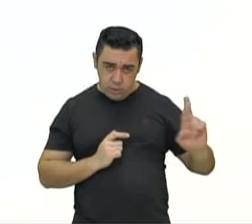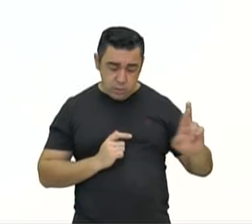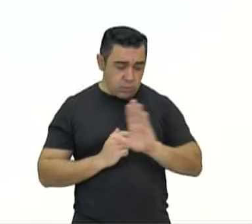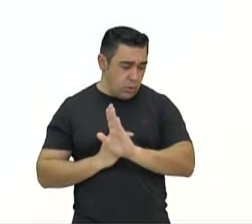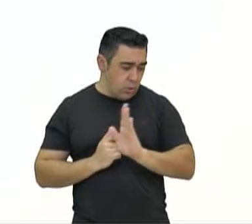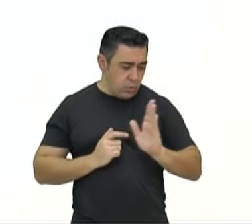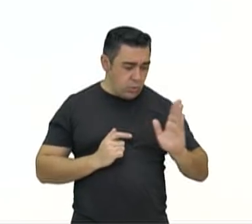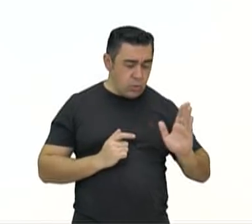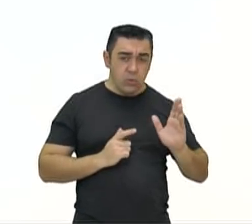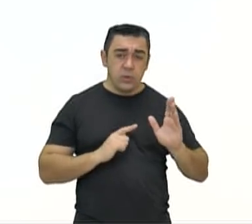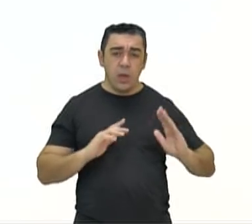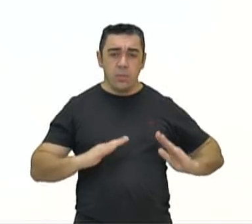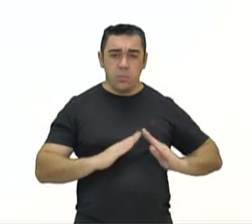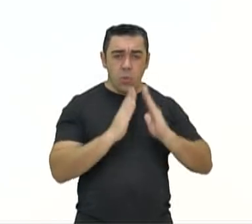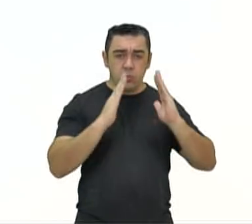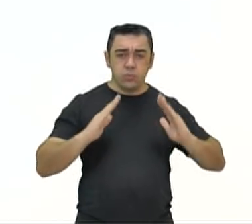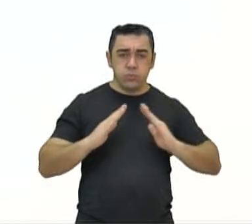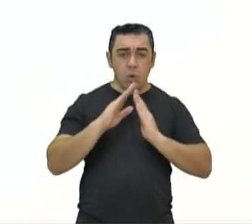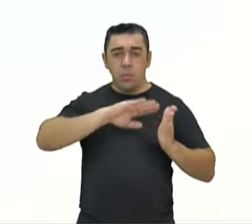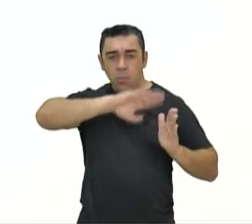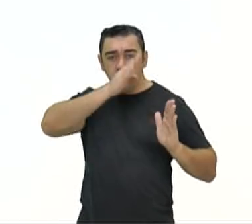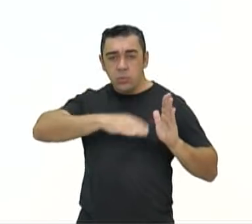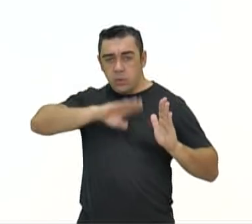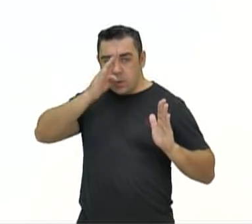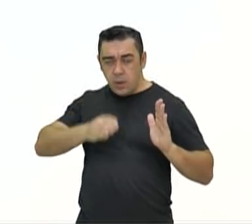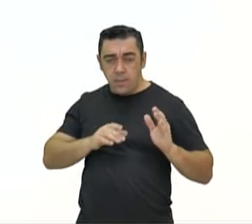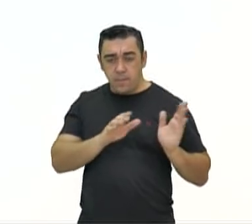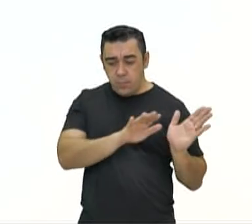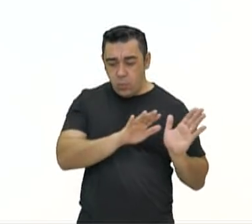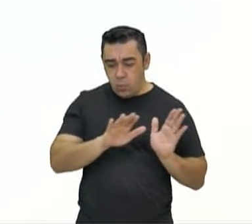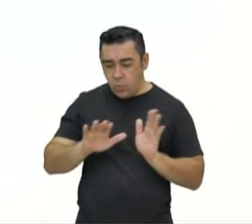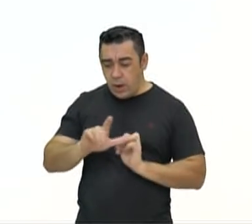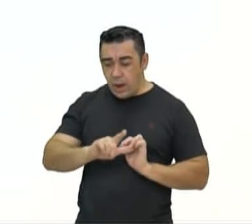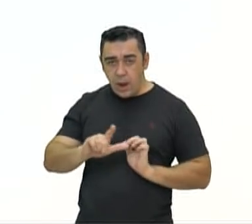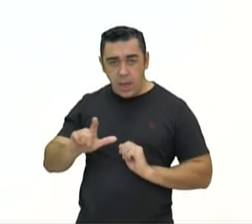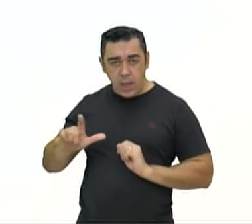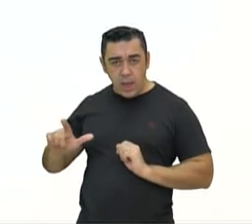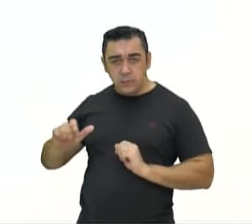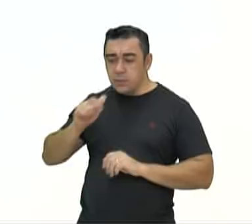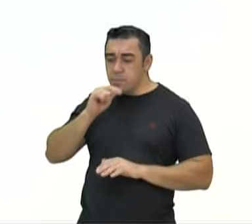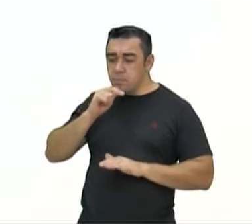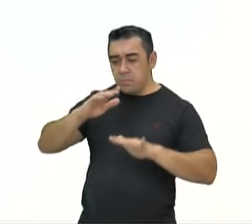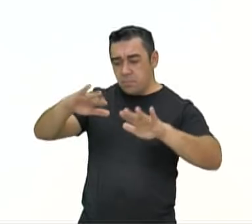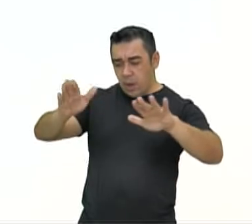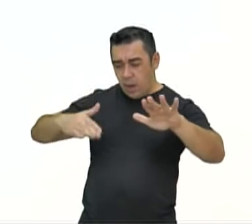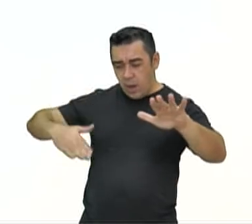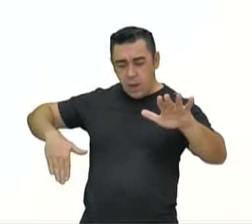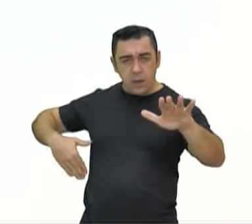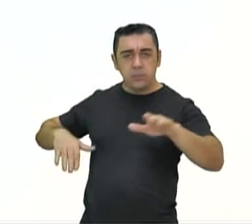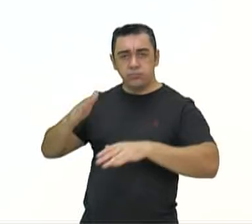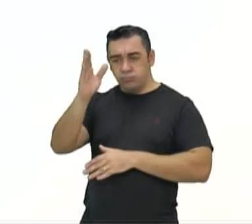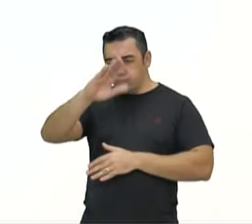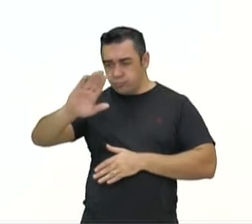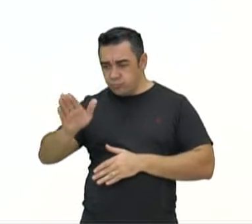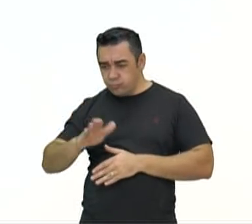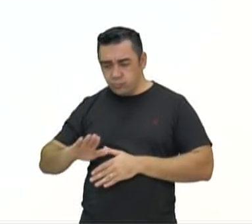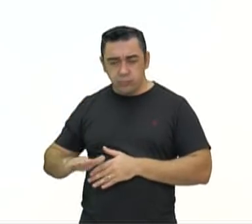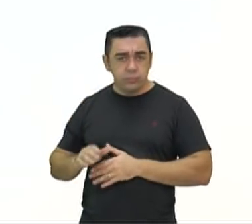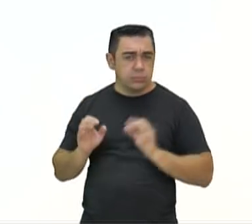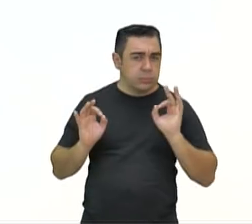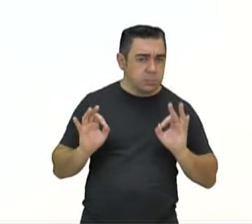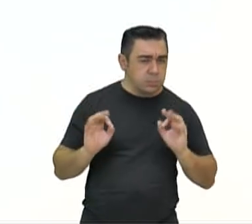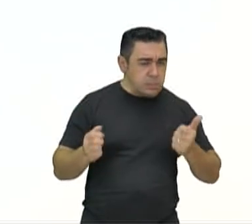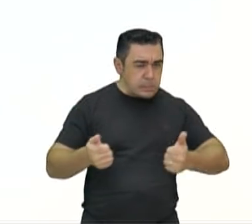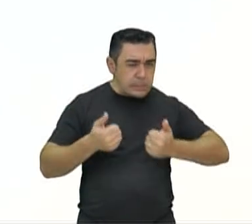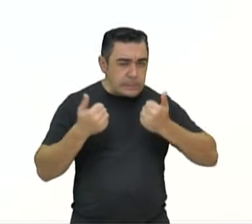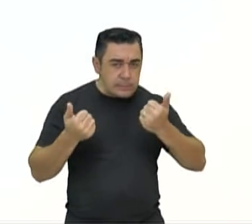planaltos centrais, e depois as planícies litorâneas mais para o leste. Isso, cara,